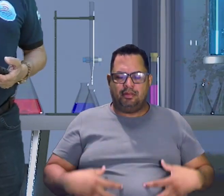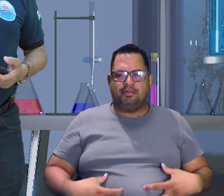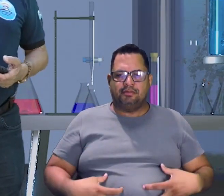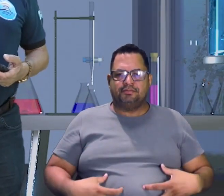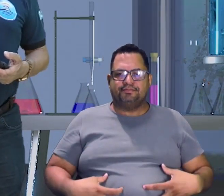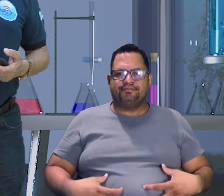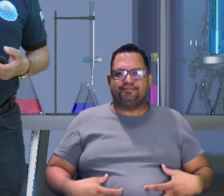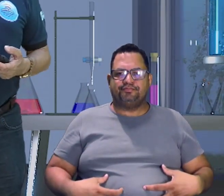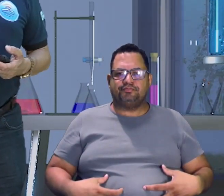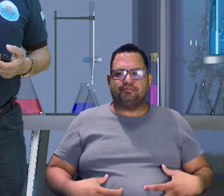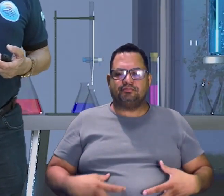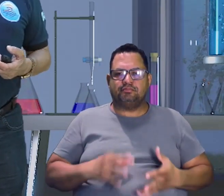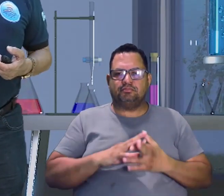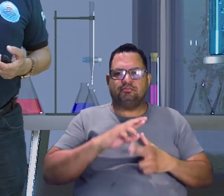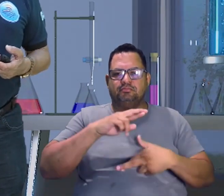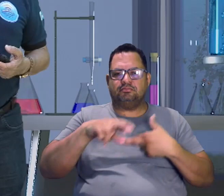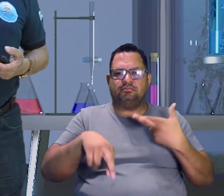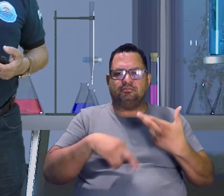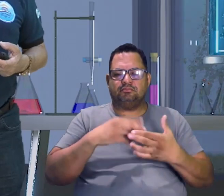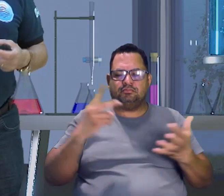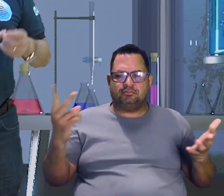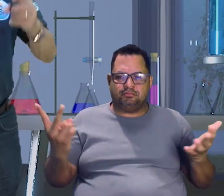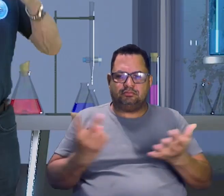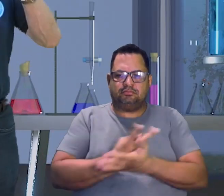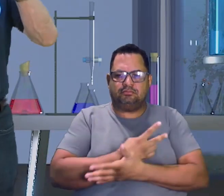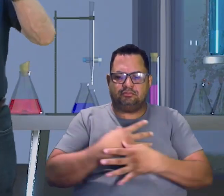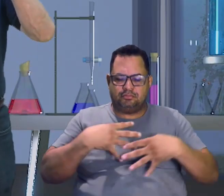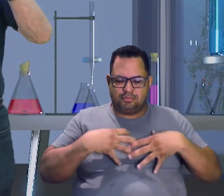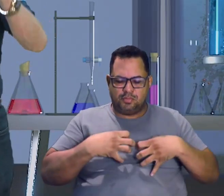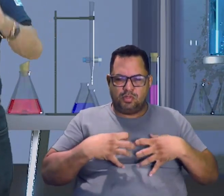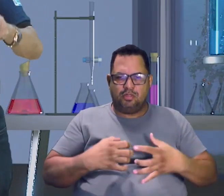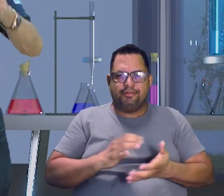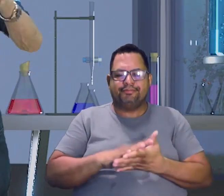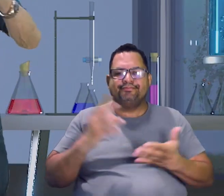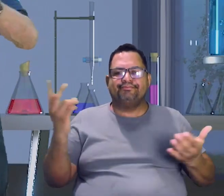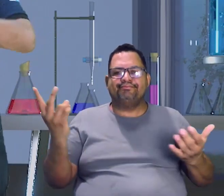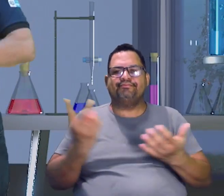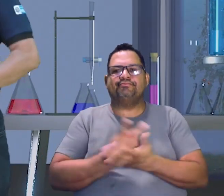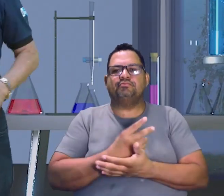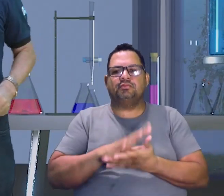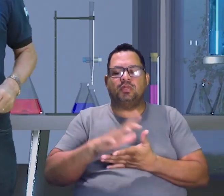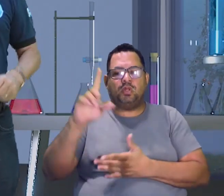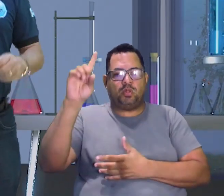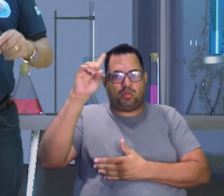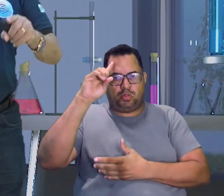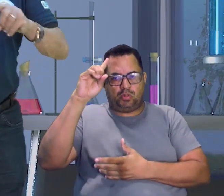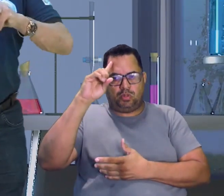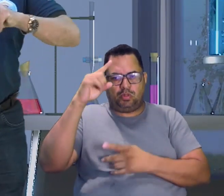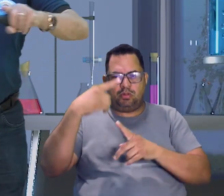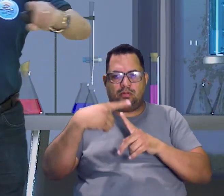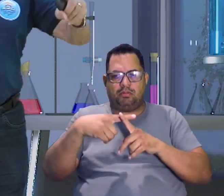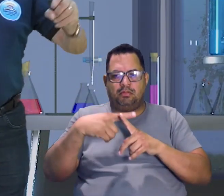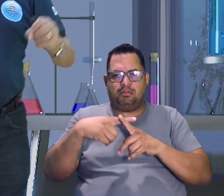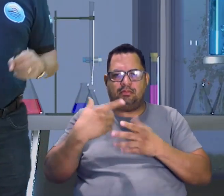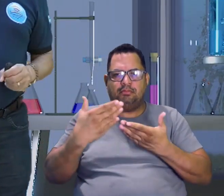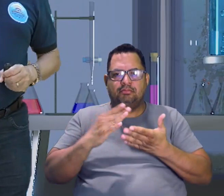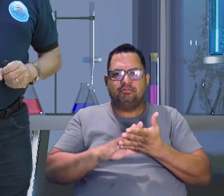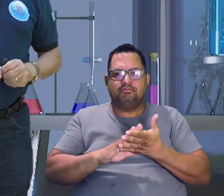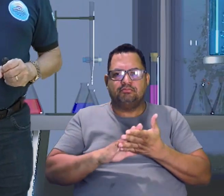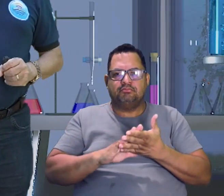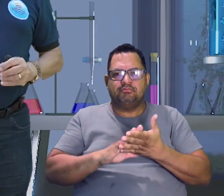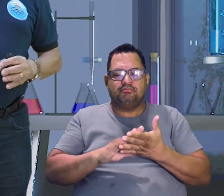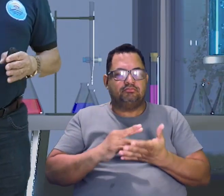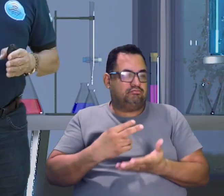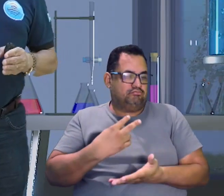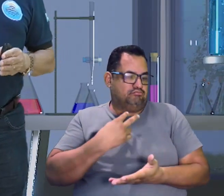humano que as reações acontecem. Então, isso acontece no cotidiano, porque você não vai passar um dia sem se